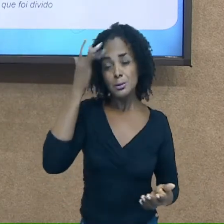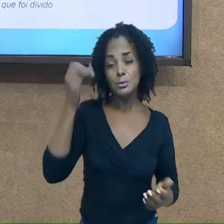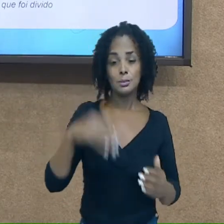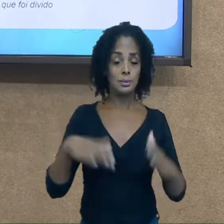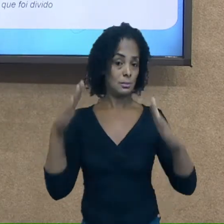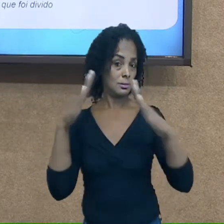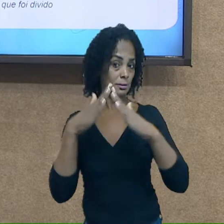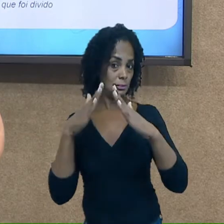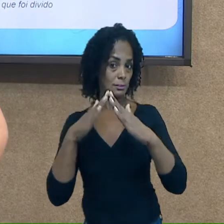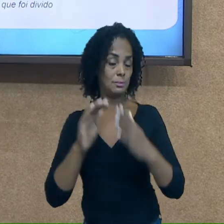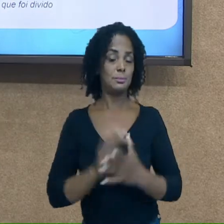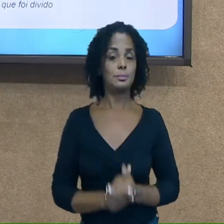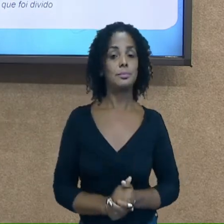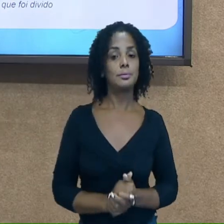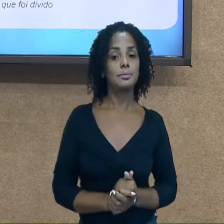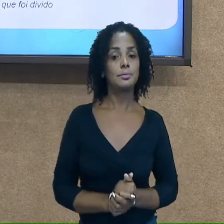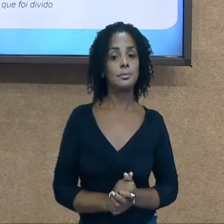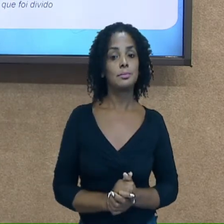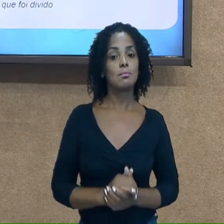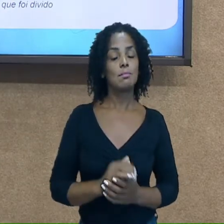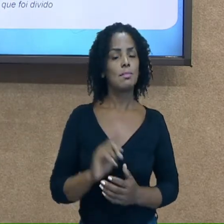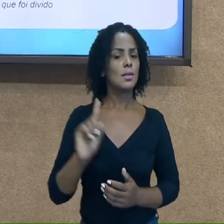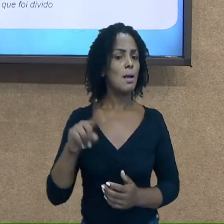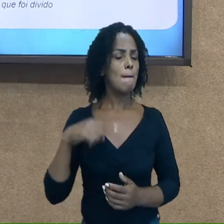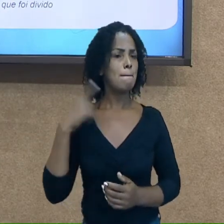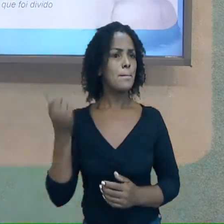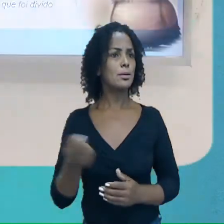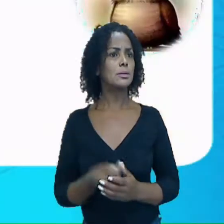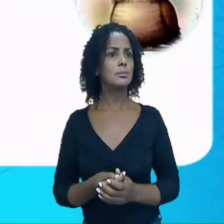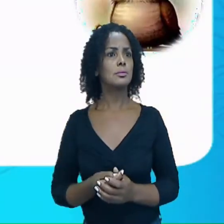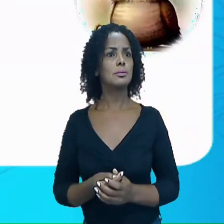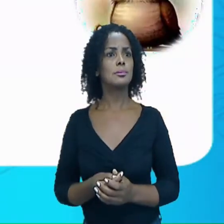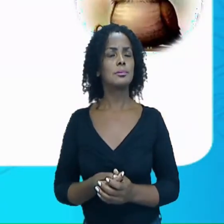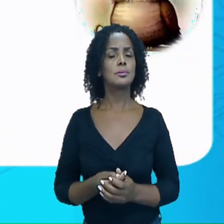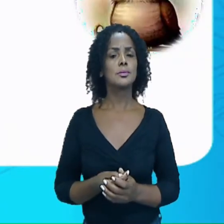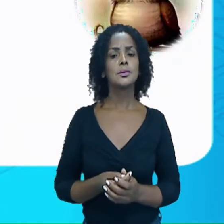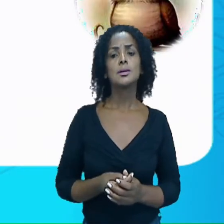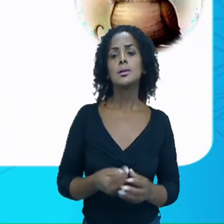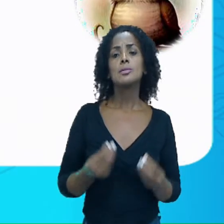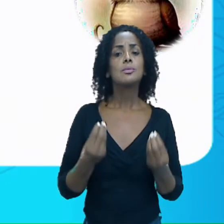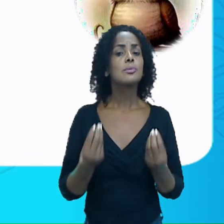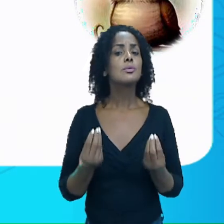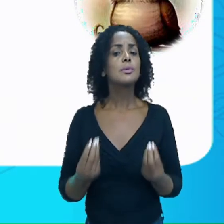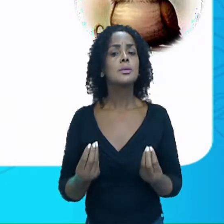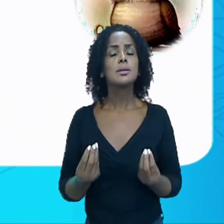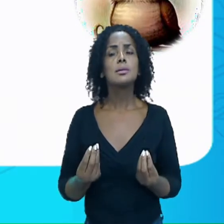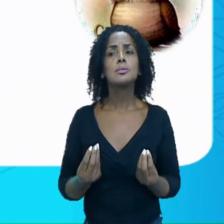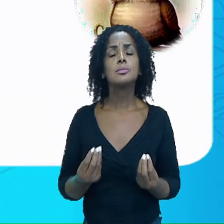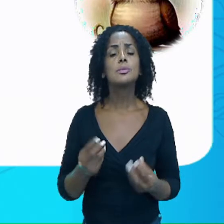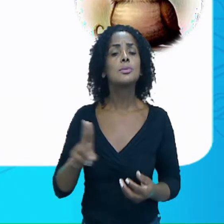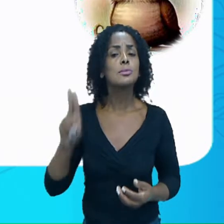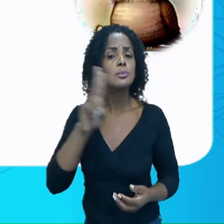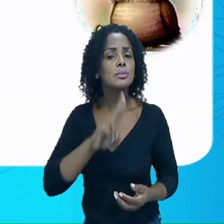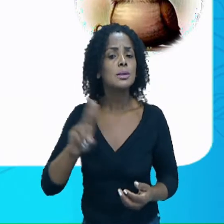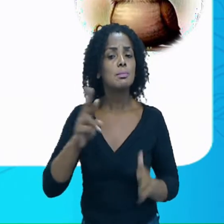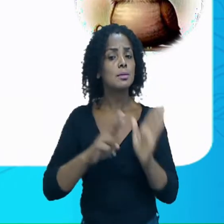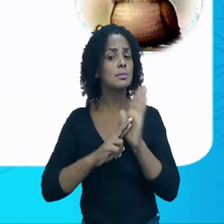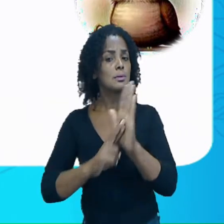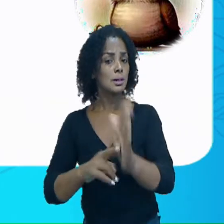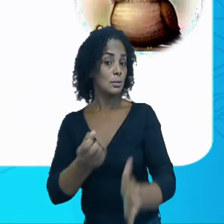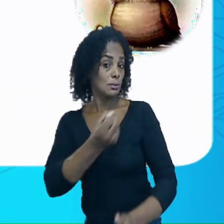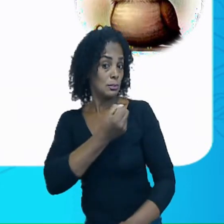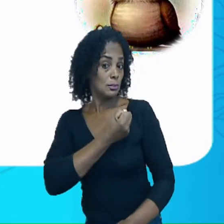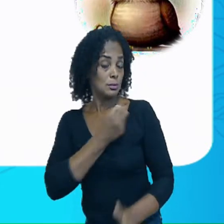região. O próximo que nós vamos ver aqui é a função. Nós usamos para representar números